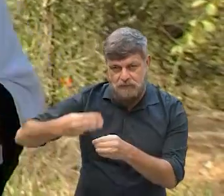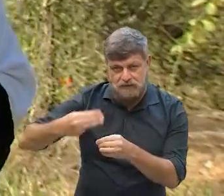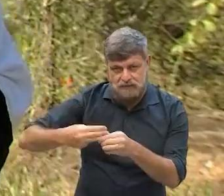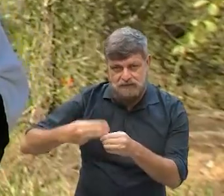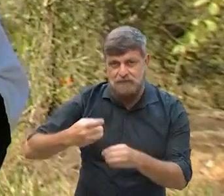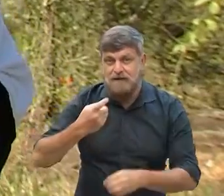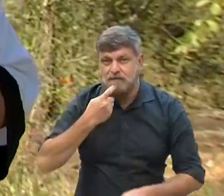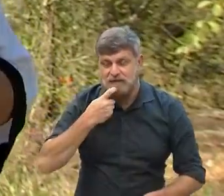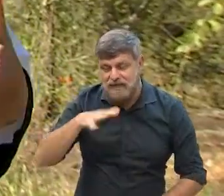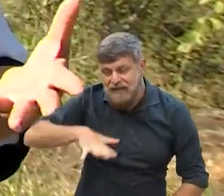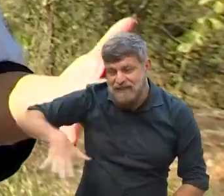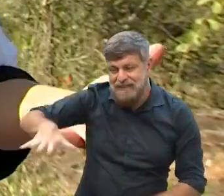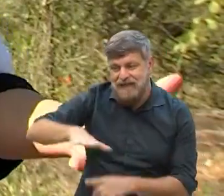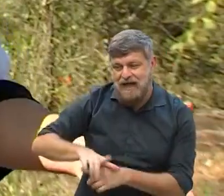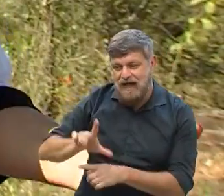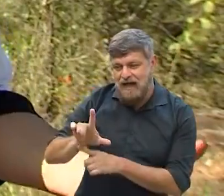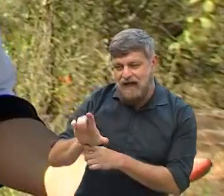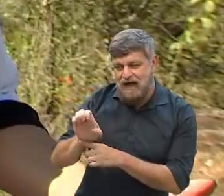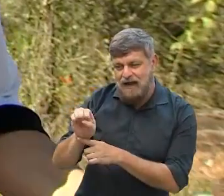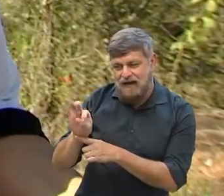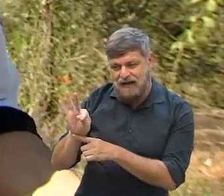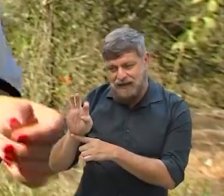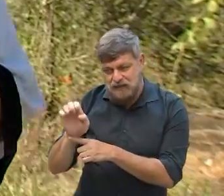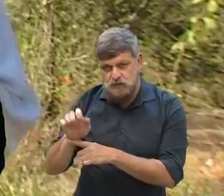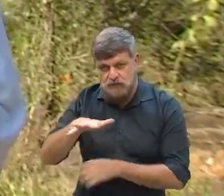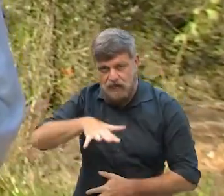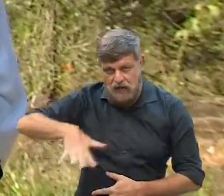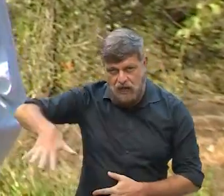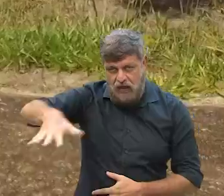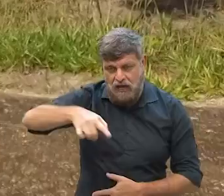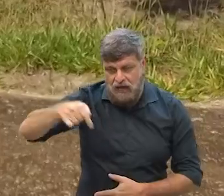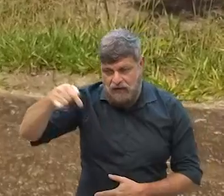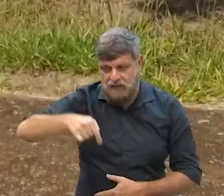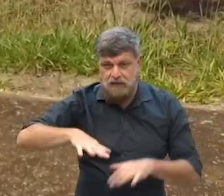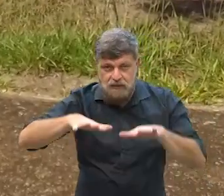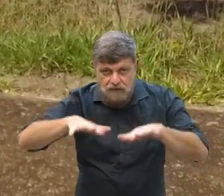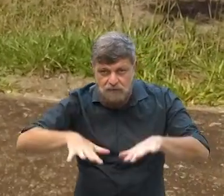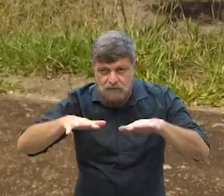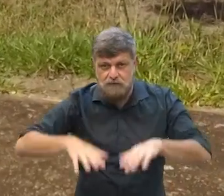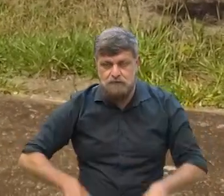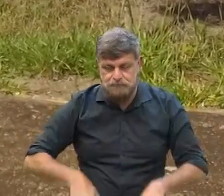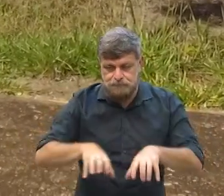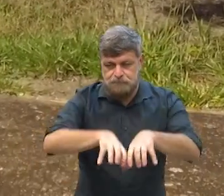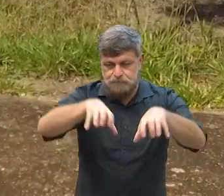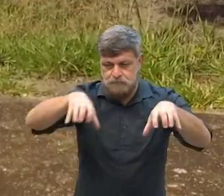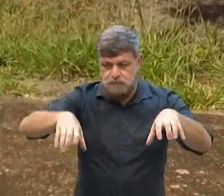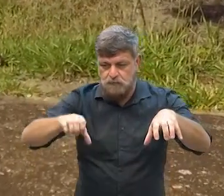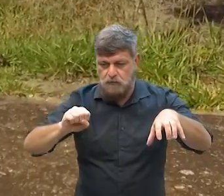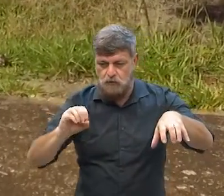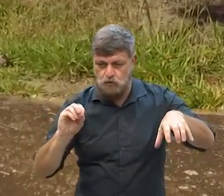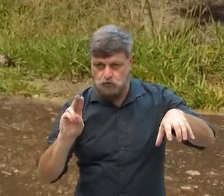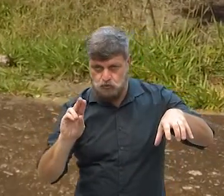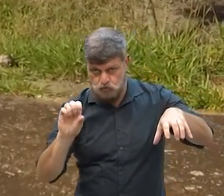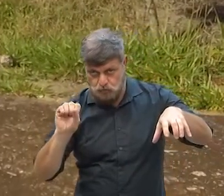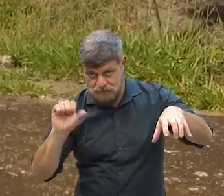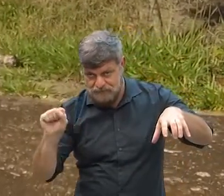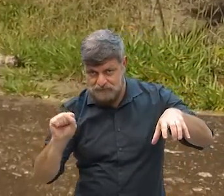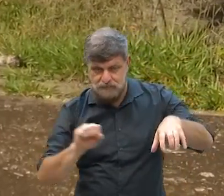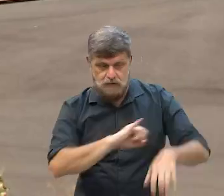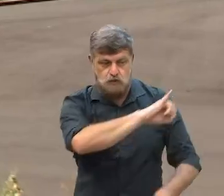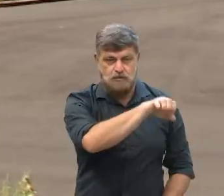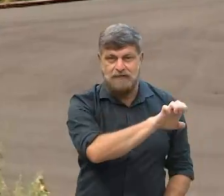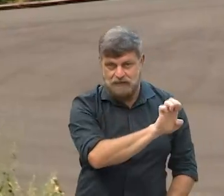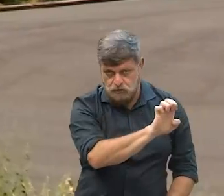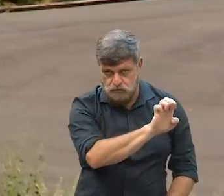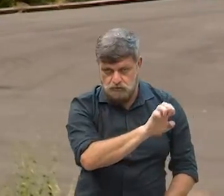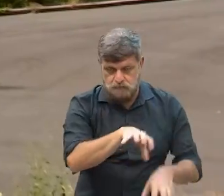A maior parte das áreas de proteção permanente ficam aqui, nos distritos de Sousas e Joaquim Egídio.